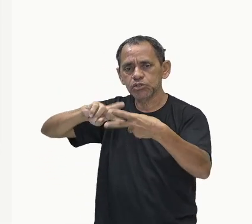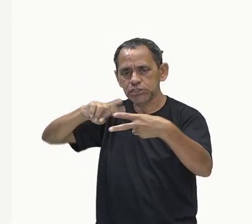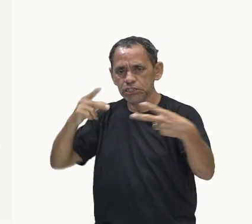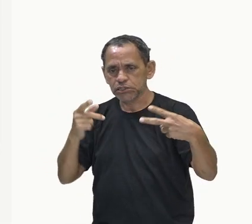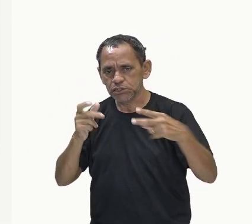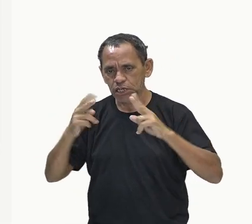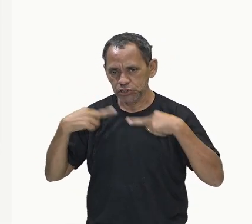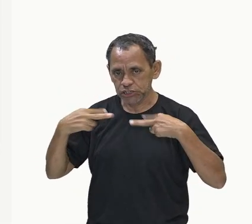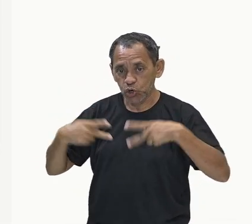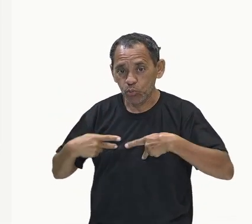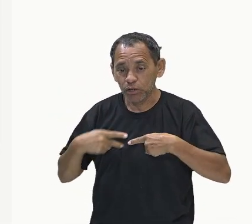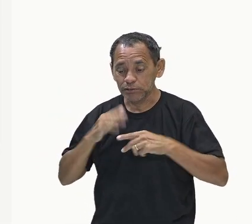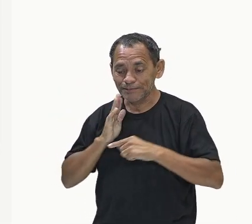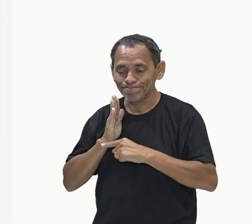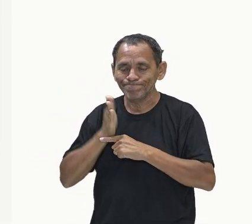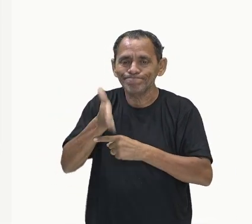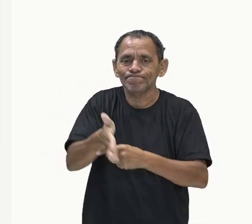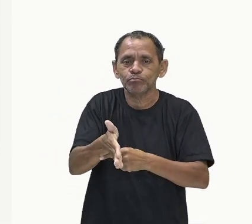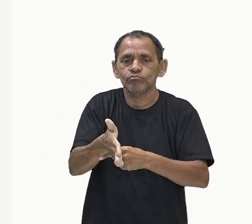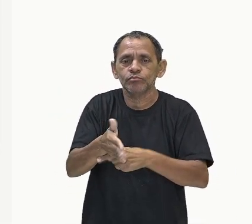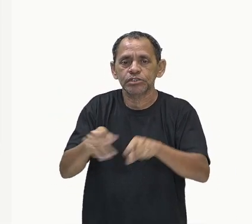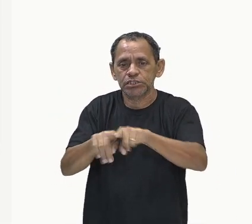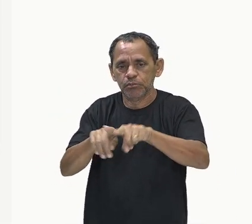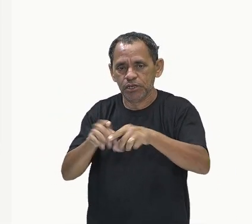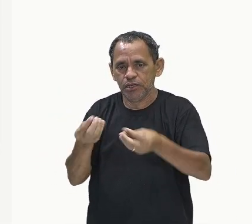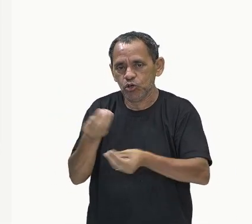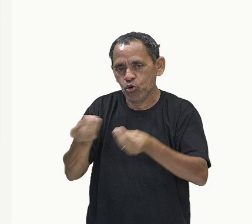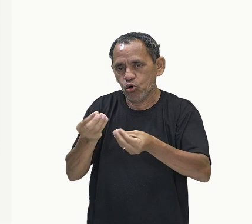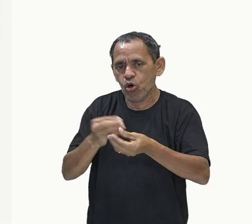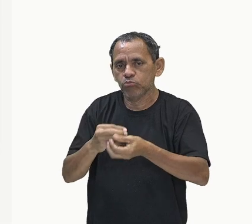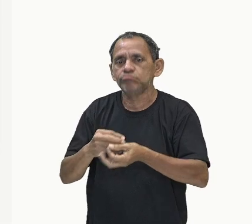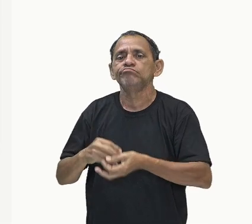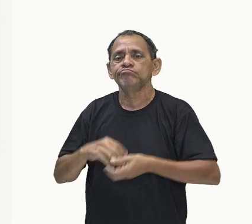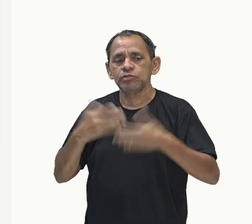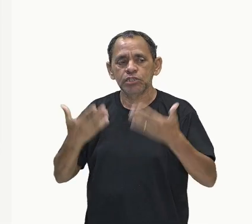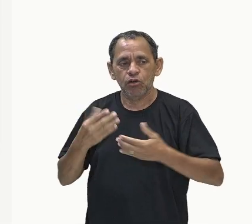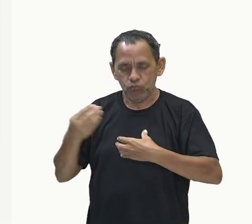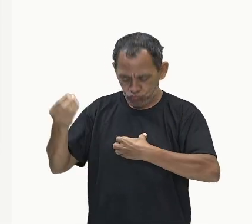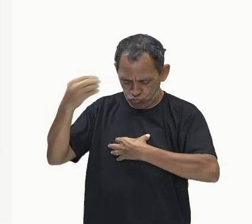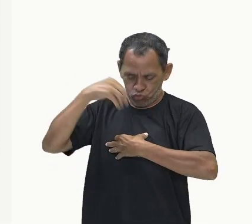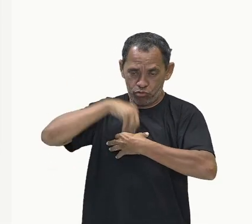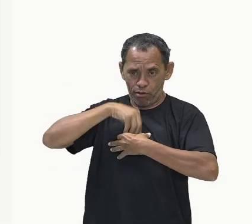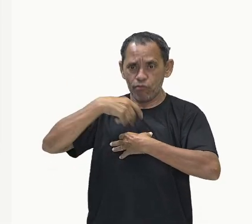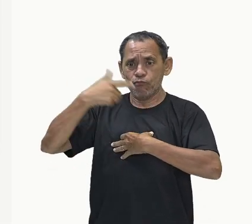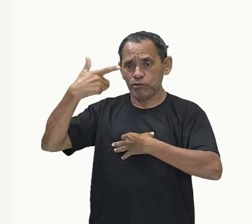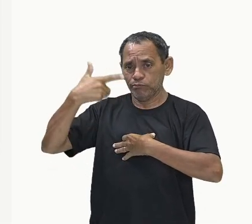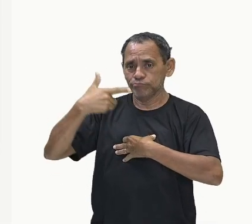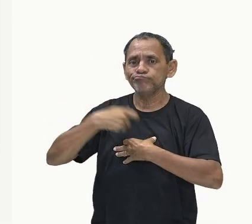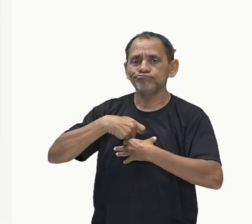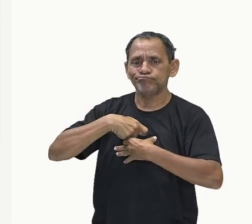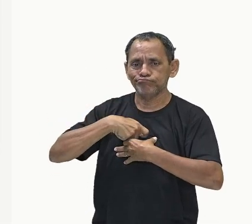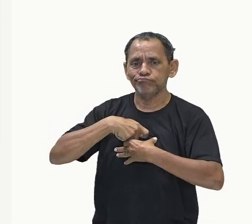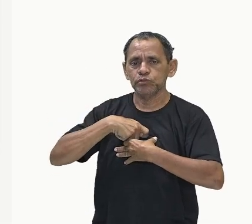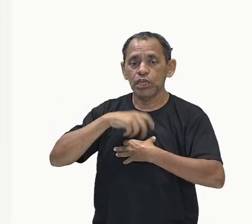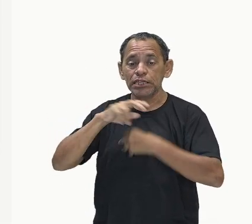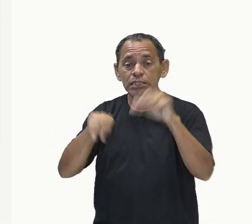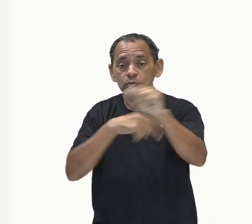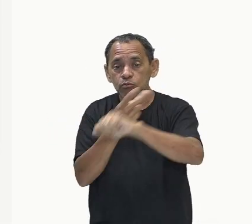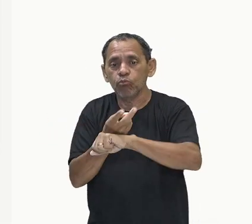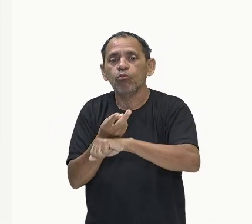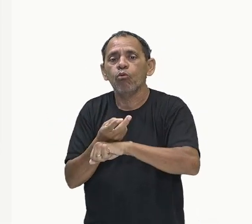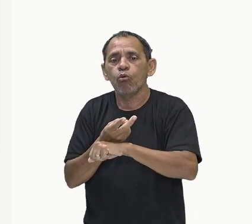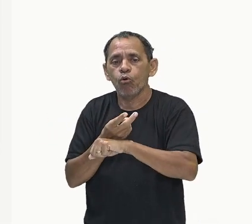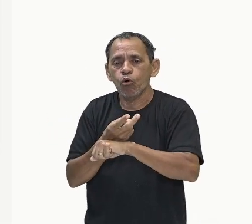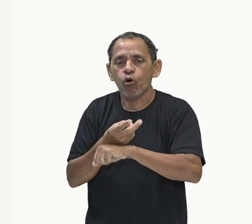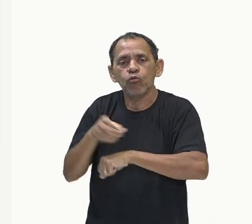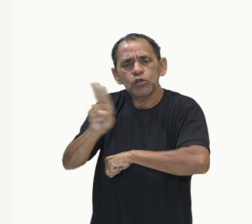ser humano diretamente, quando forem injetadas nesse organismo. E aí, depois, ser aplicado